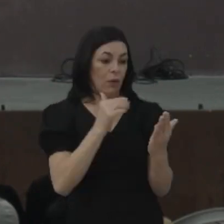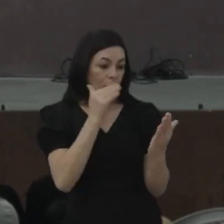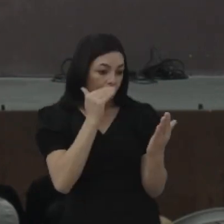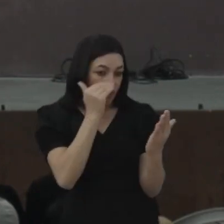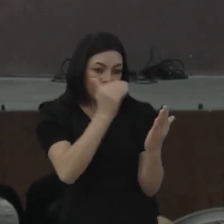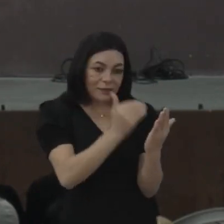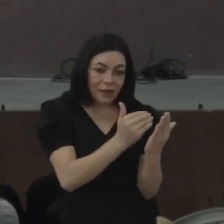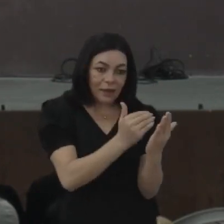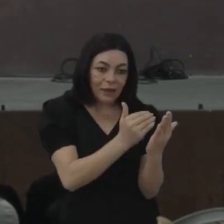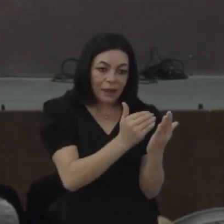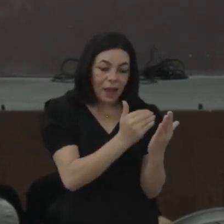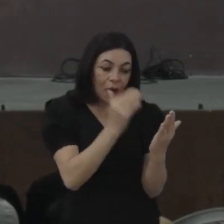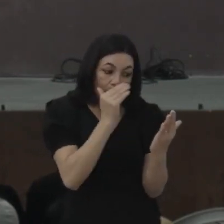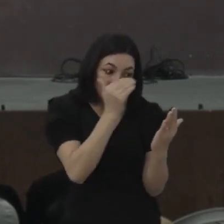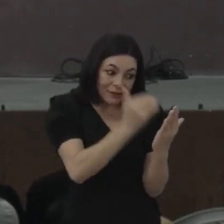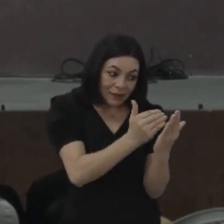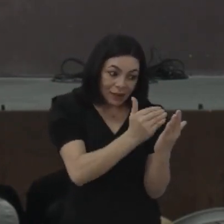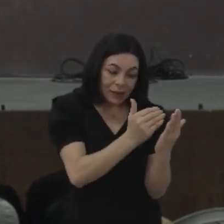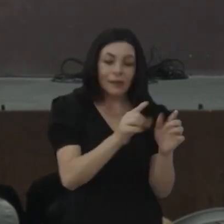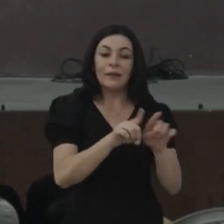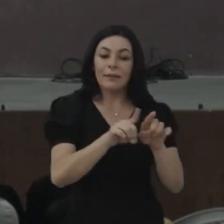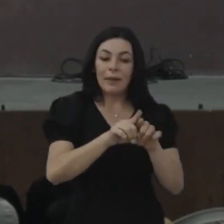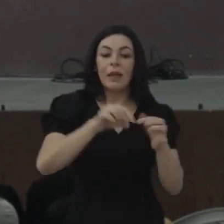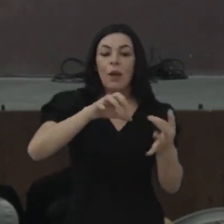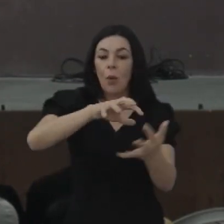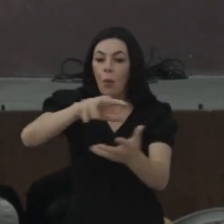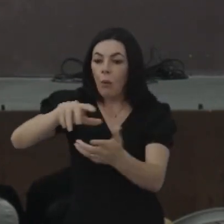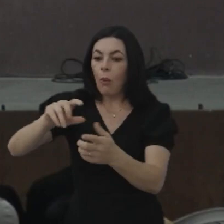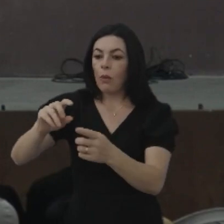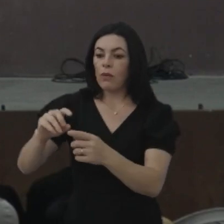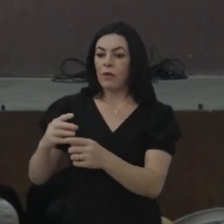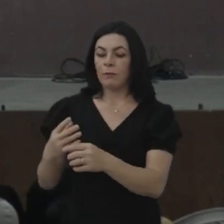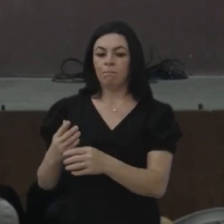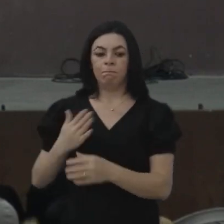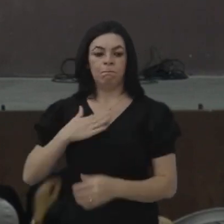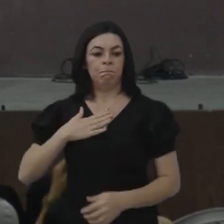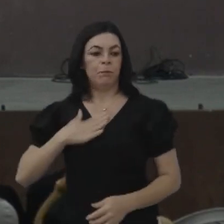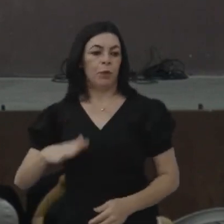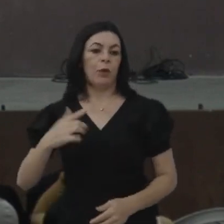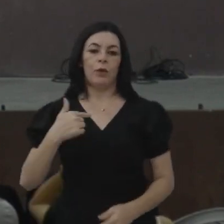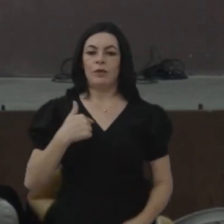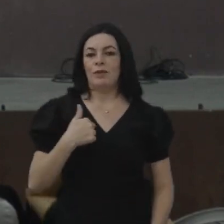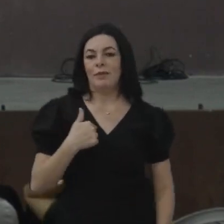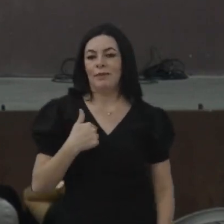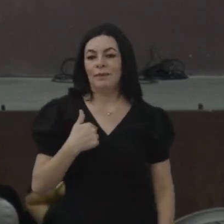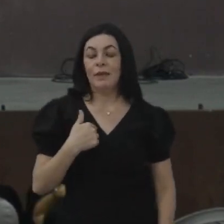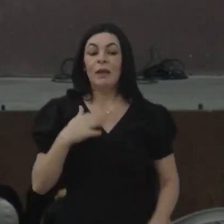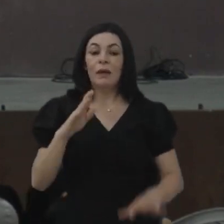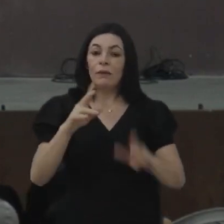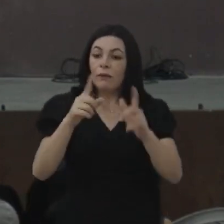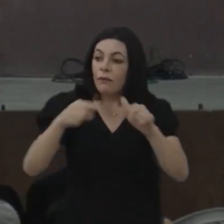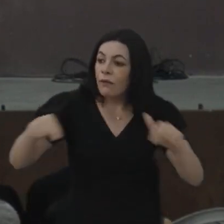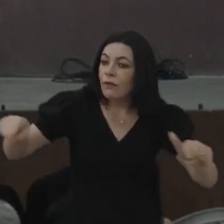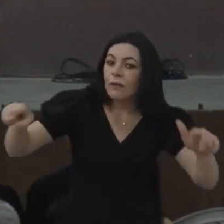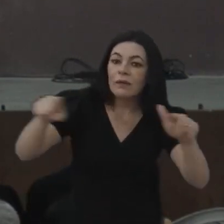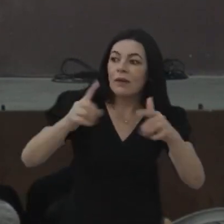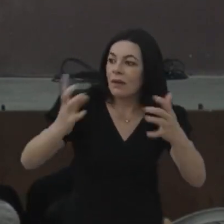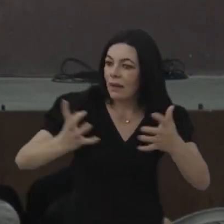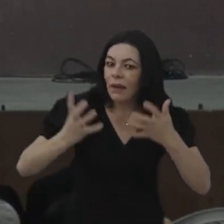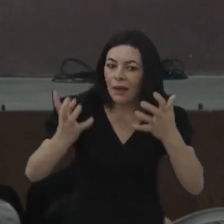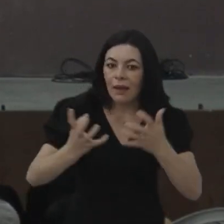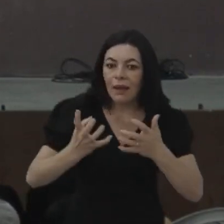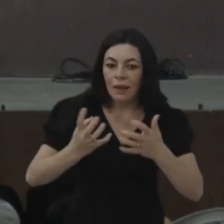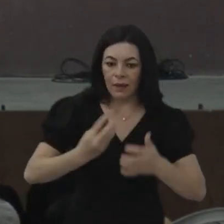também incomodarei o mundo. Não tem como evitar isso. Meu irmão, se você quer